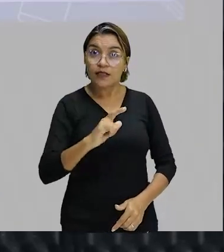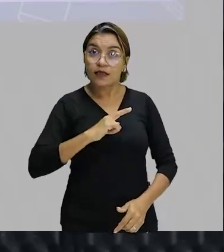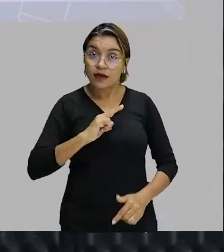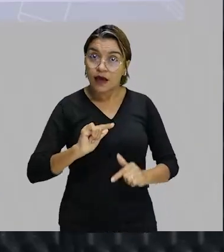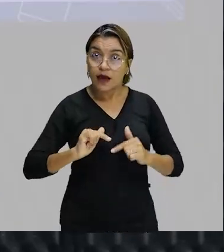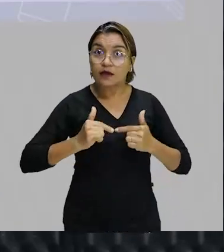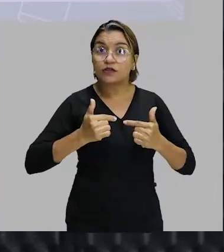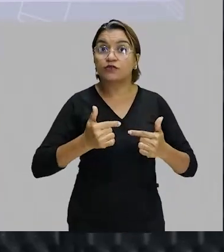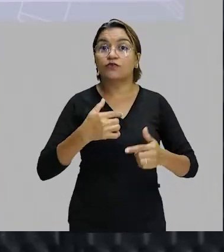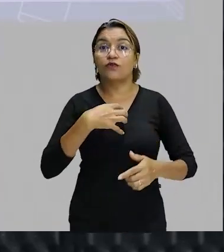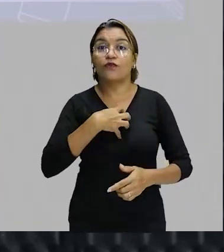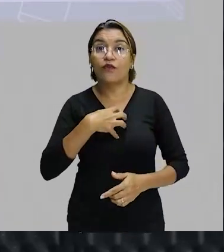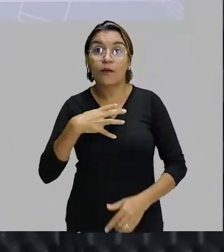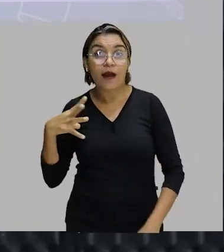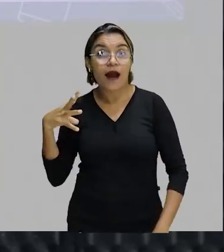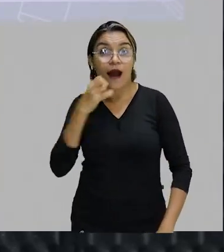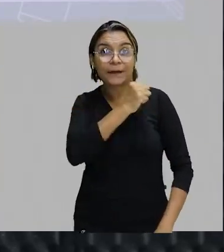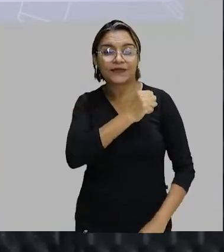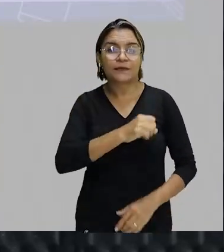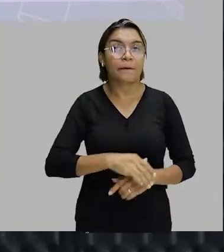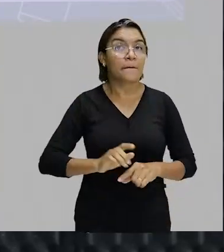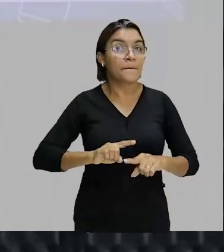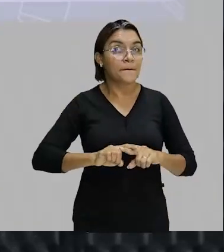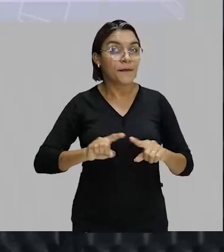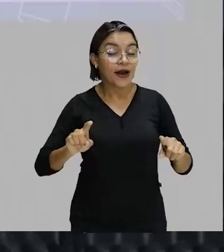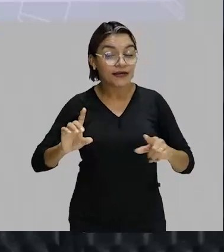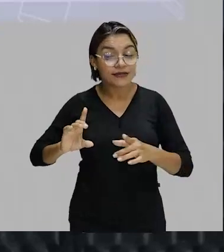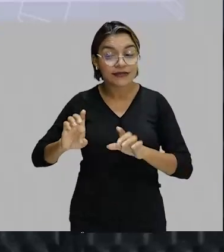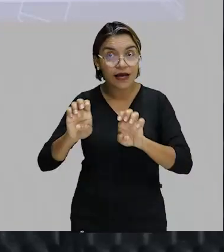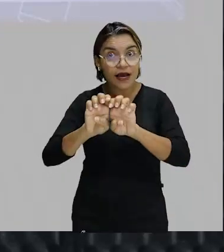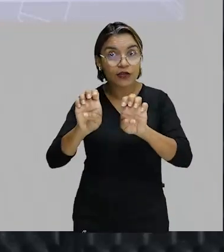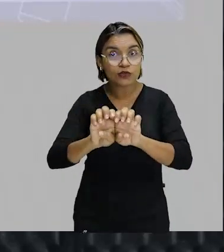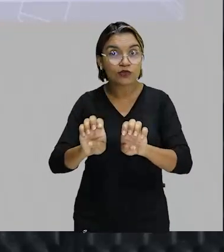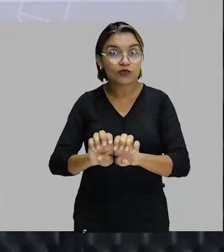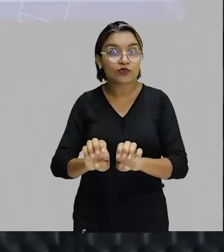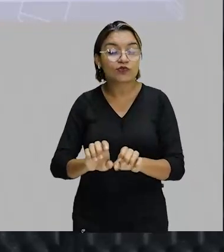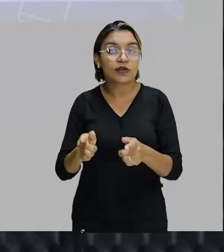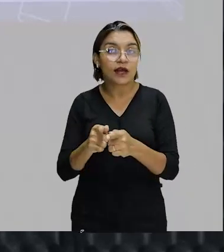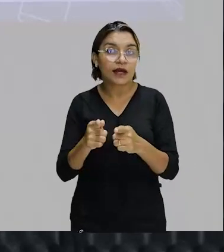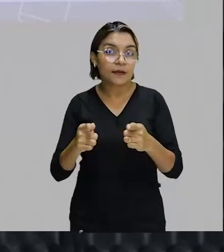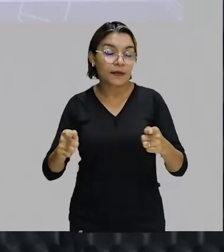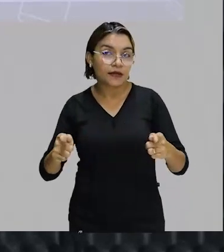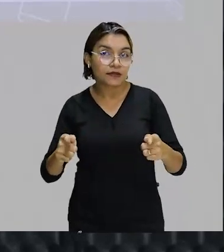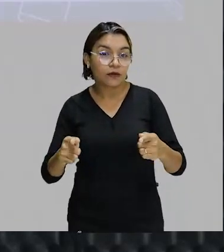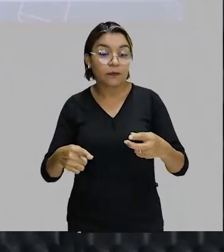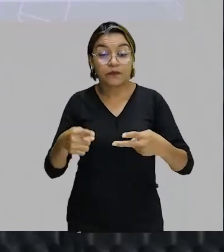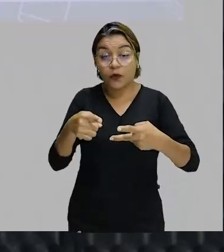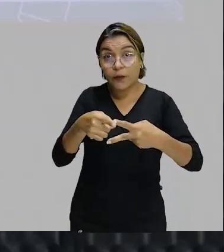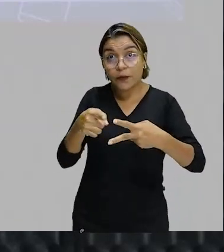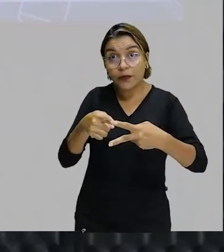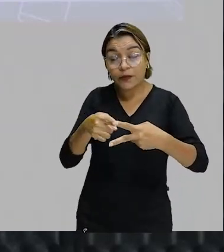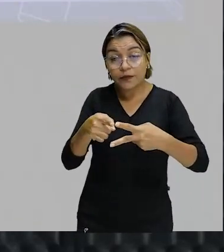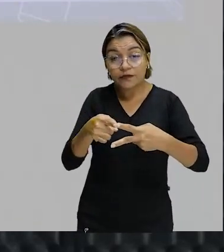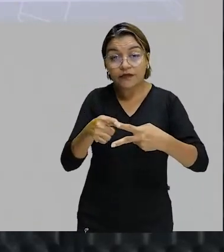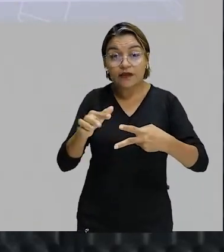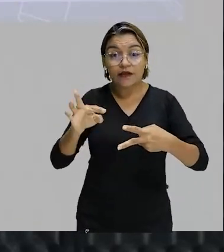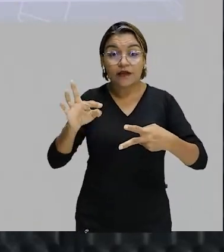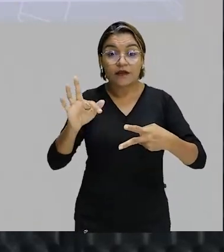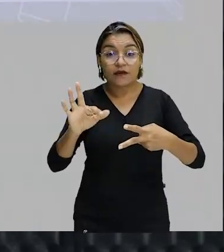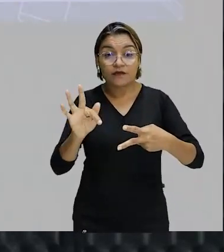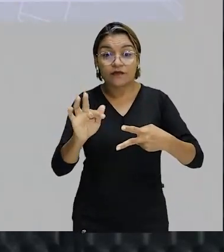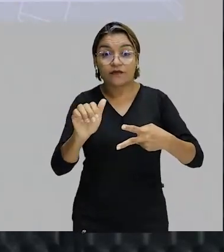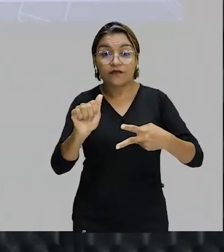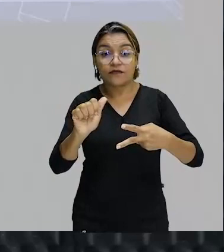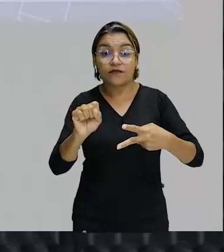ação de um modo rápido. Só que na estrutura gramatical, no exemplo de cima, a palavra fast